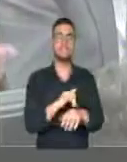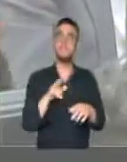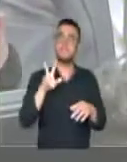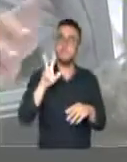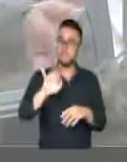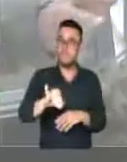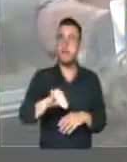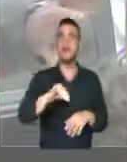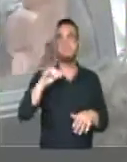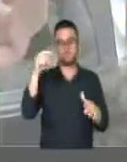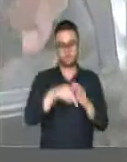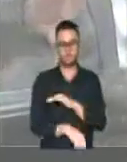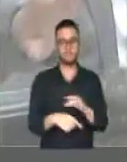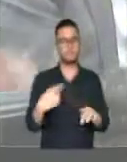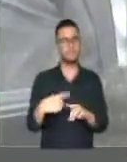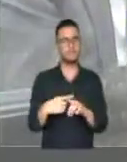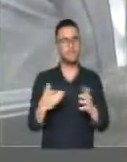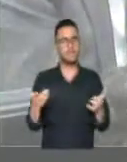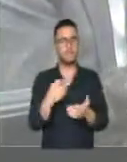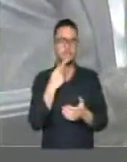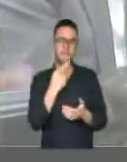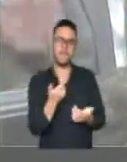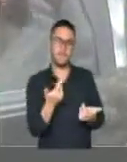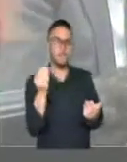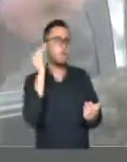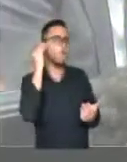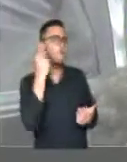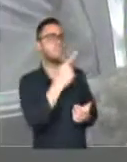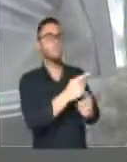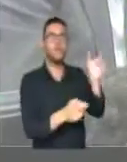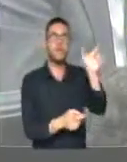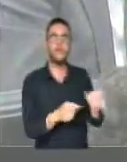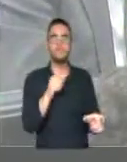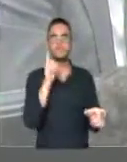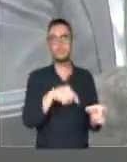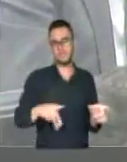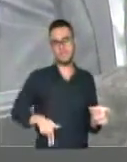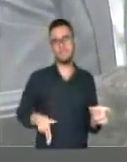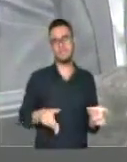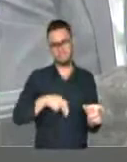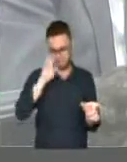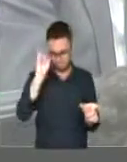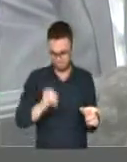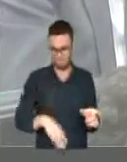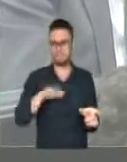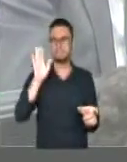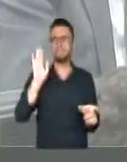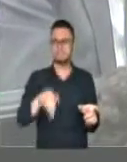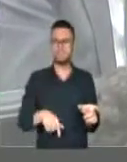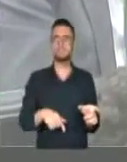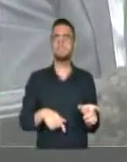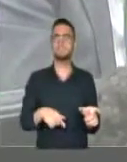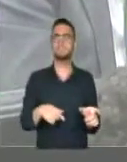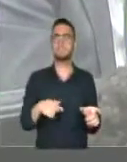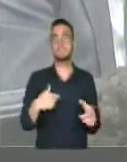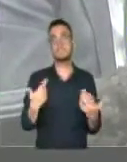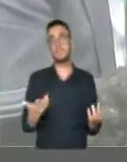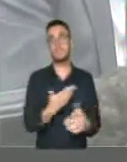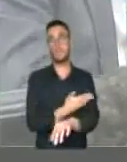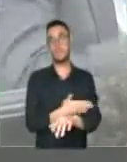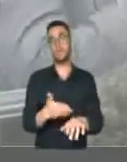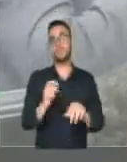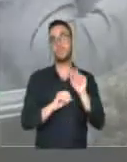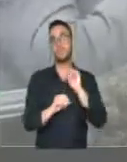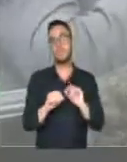em cima de outros aí que agora são demonizados, e são bandidos também, é verdade, costuma ter